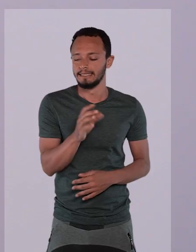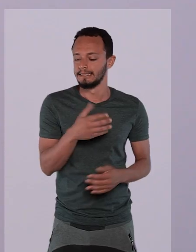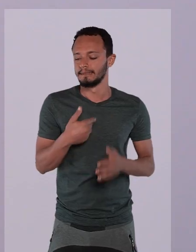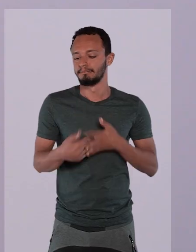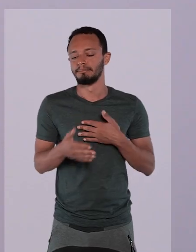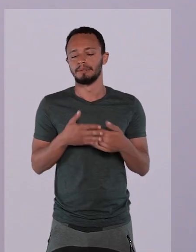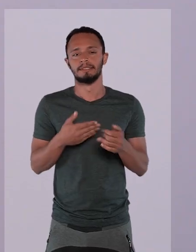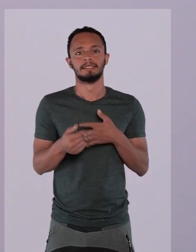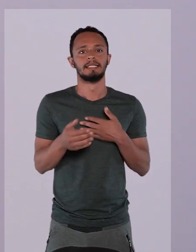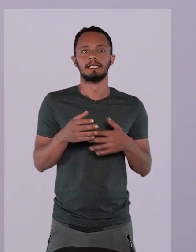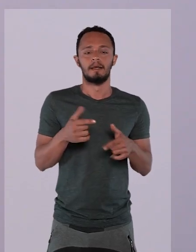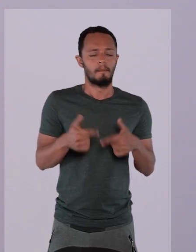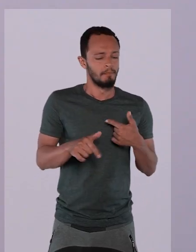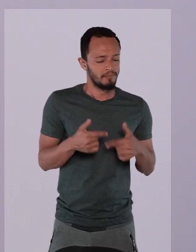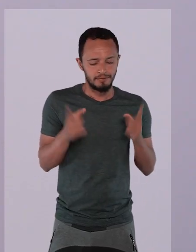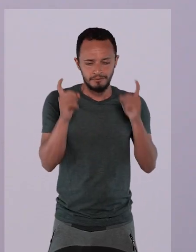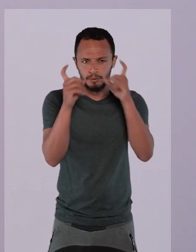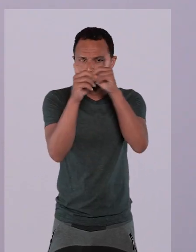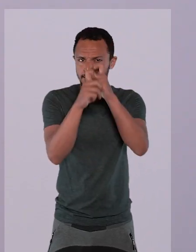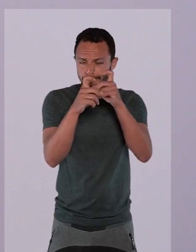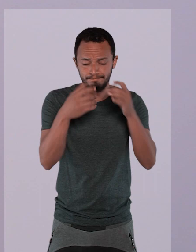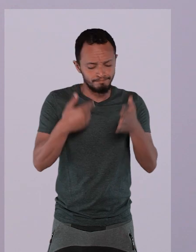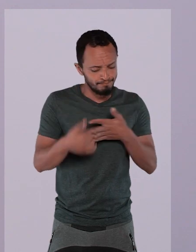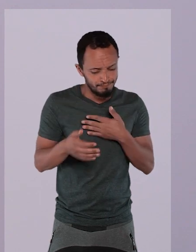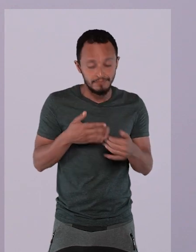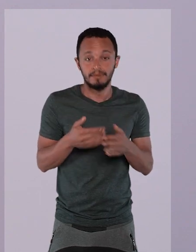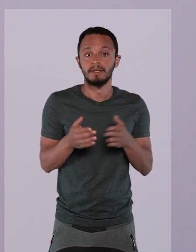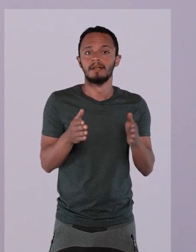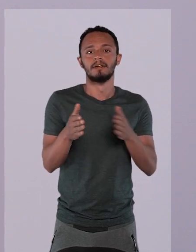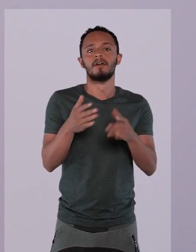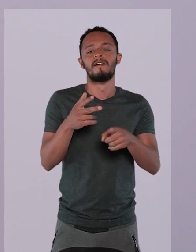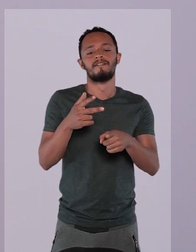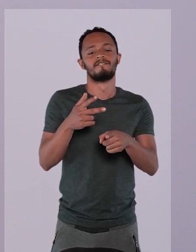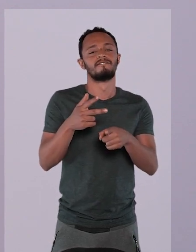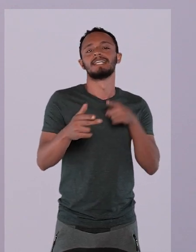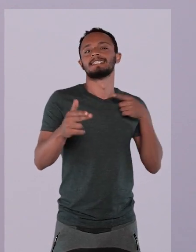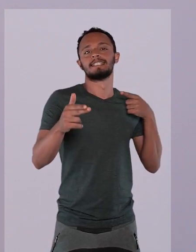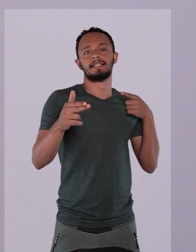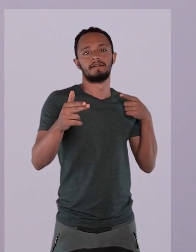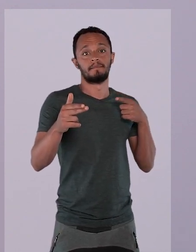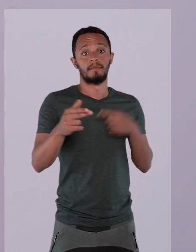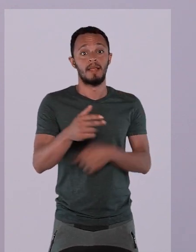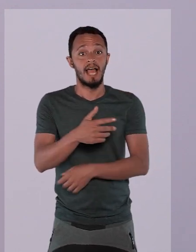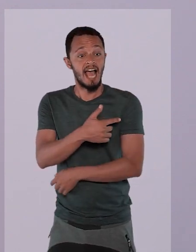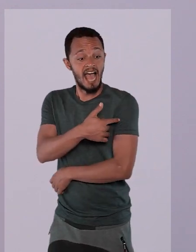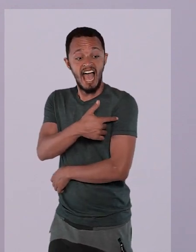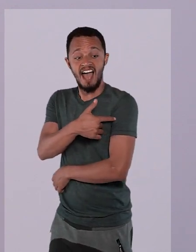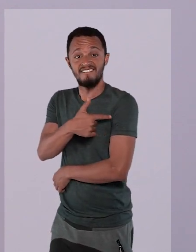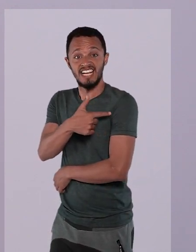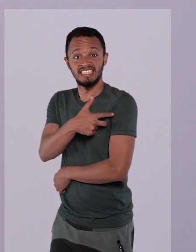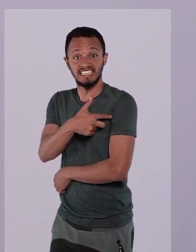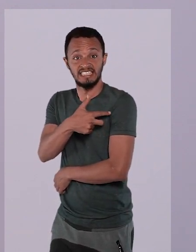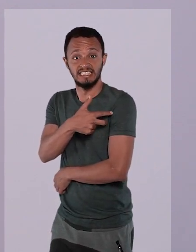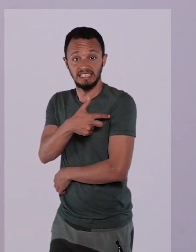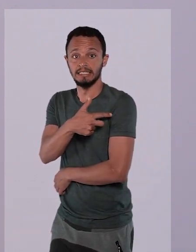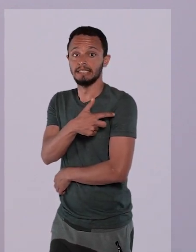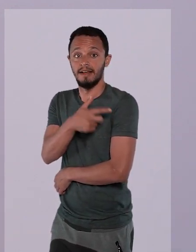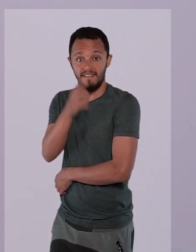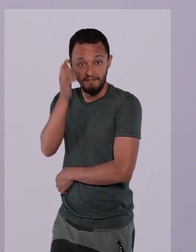adversidades, nós vamos vencer. Nós conseguimos as vacinas. Não foi fácil. Se eu estivesse aqui